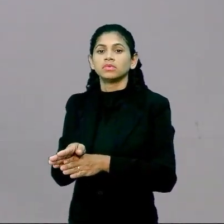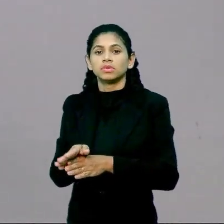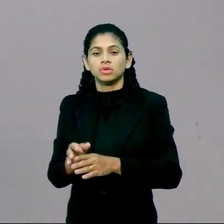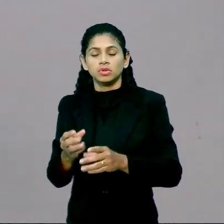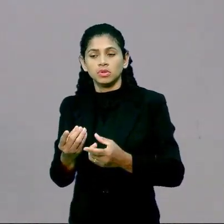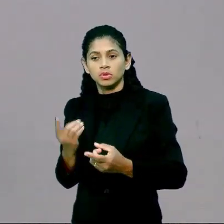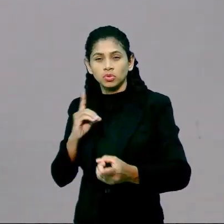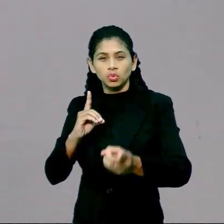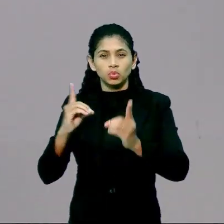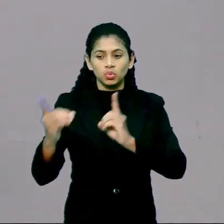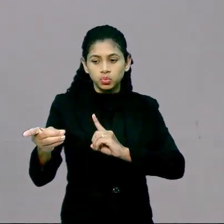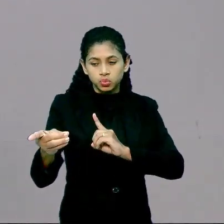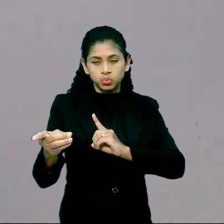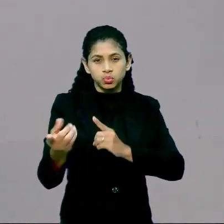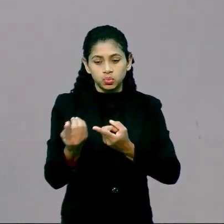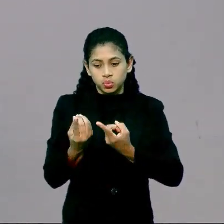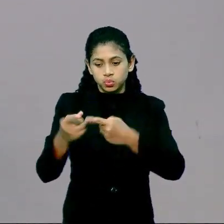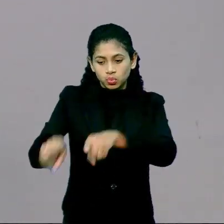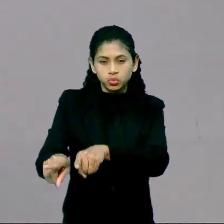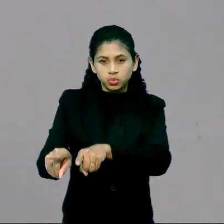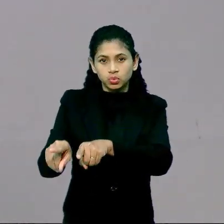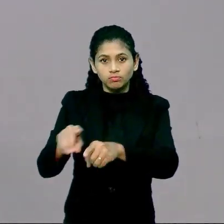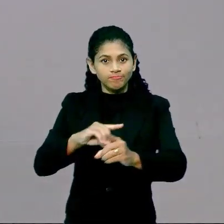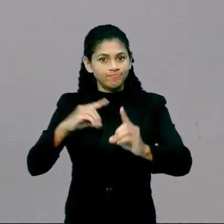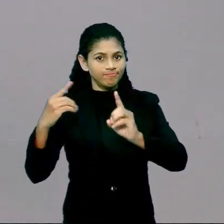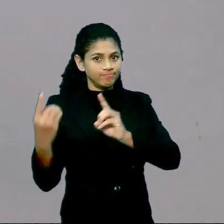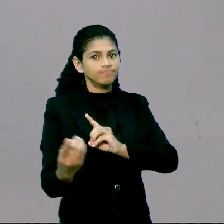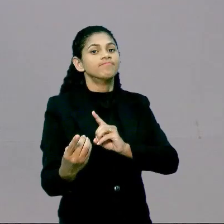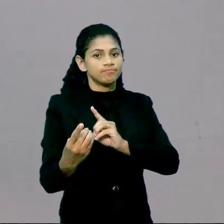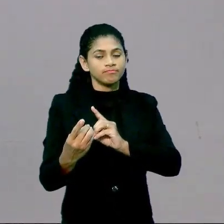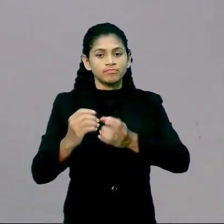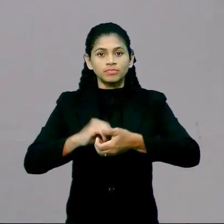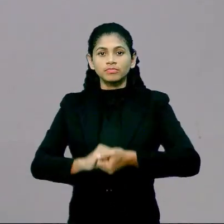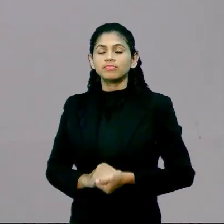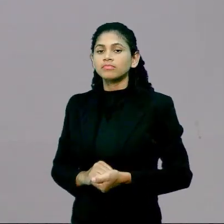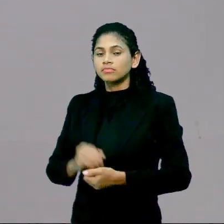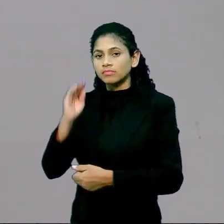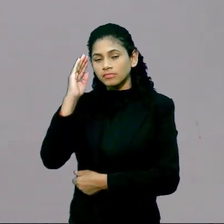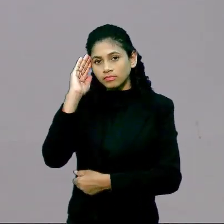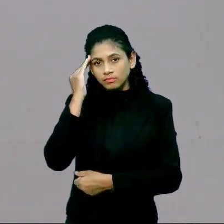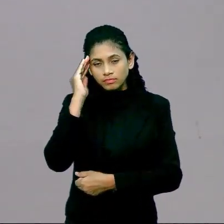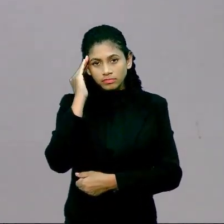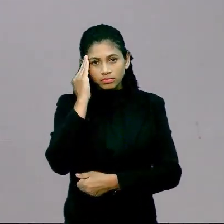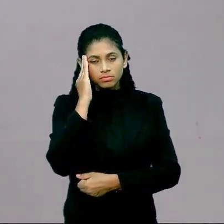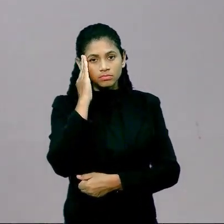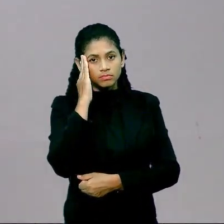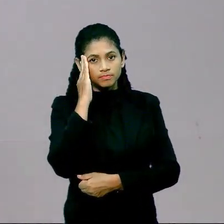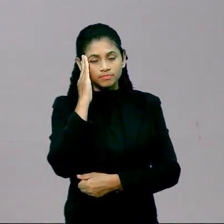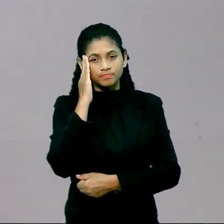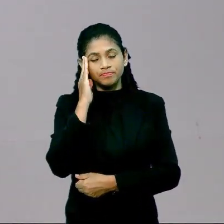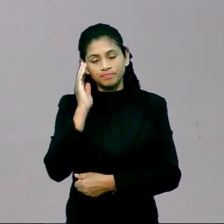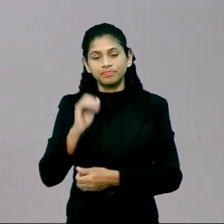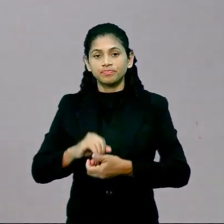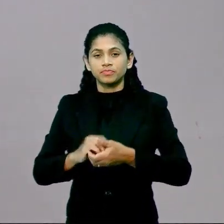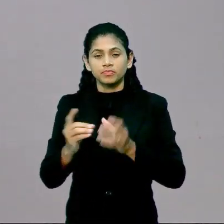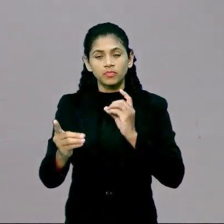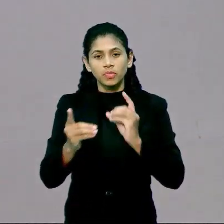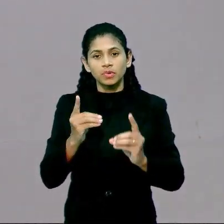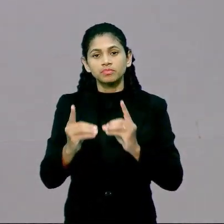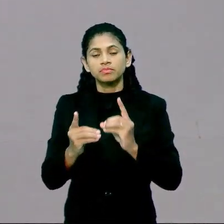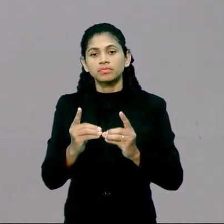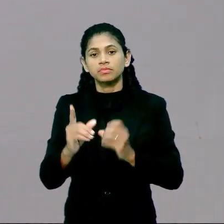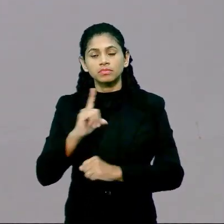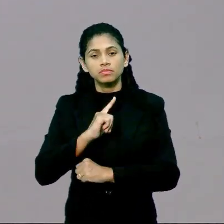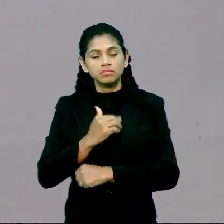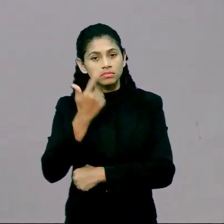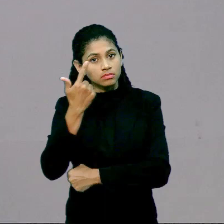ataque e defesa e tele e zaga. Beleza? Compreendido toda essa dinâmica do direcionamento da luta,